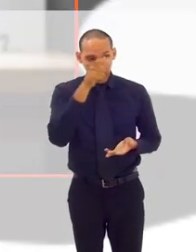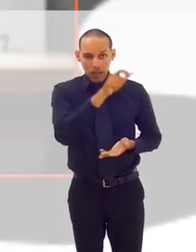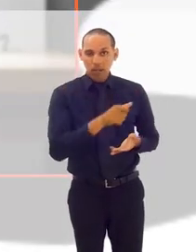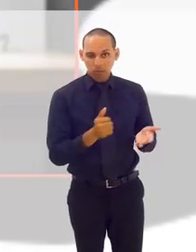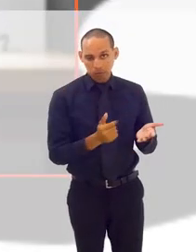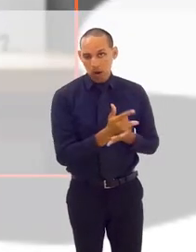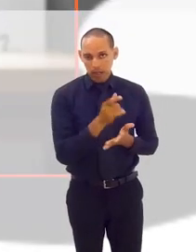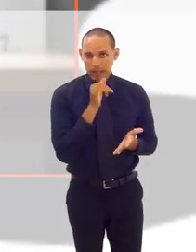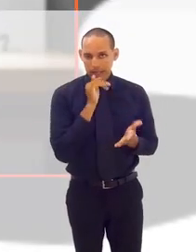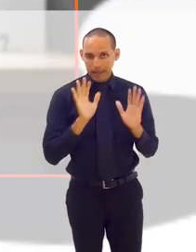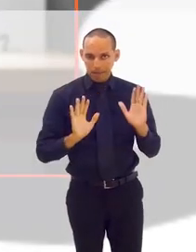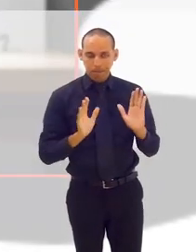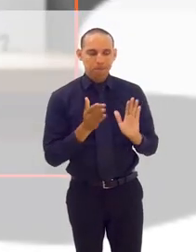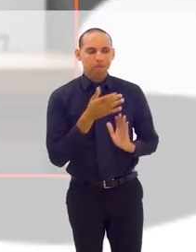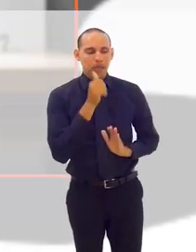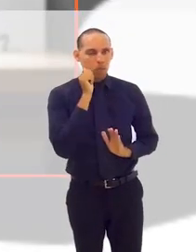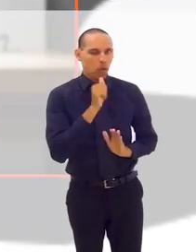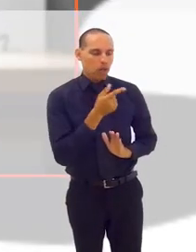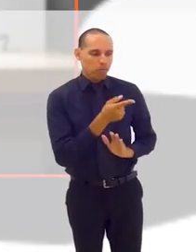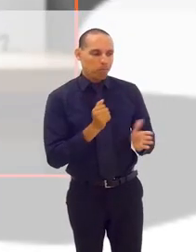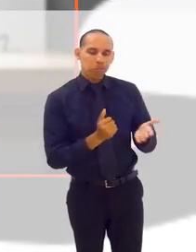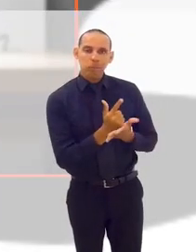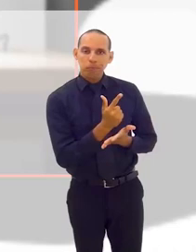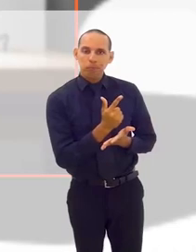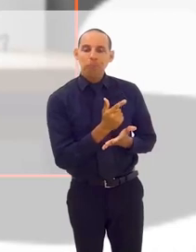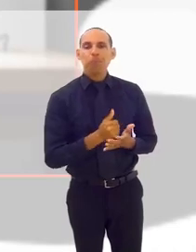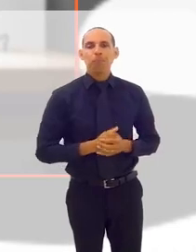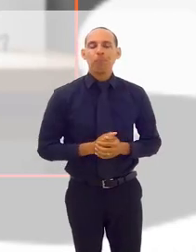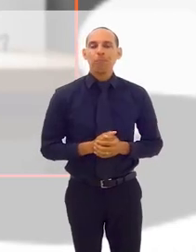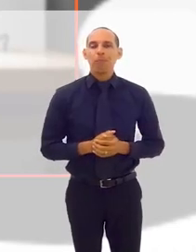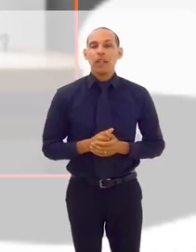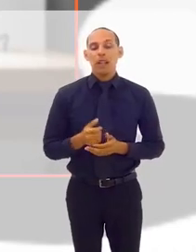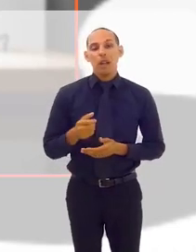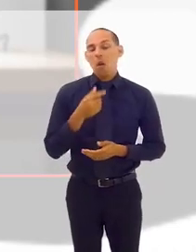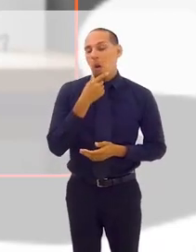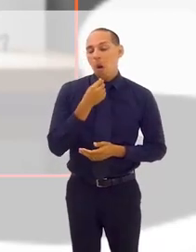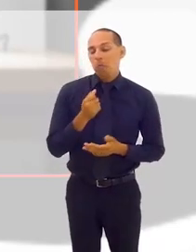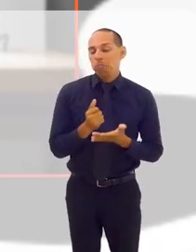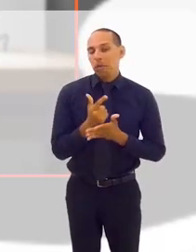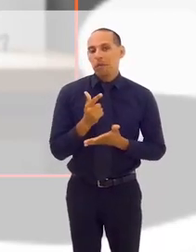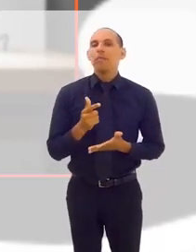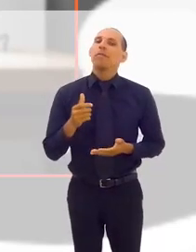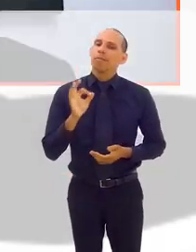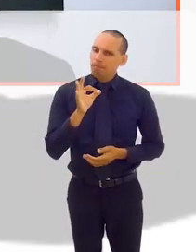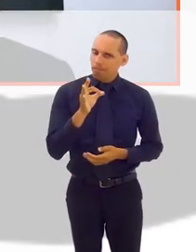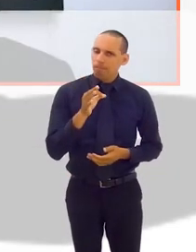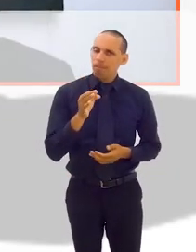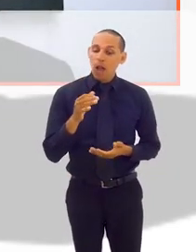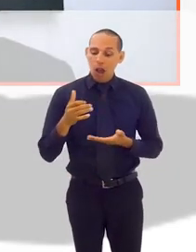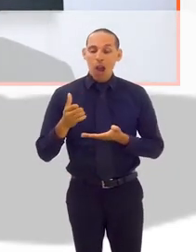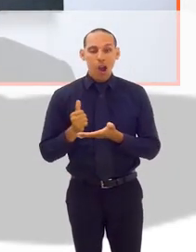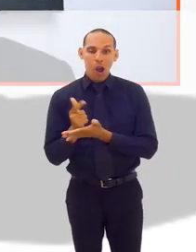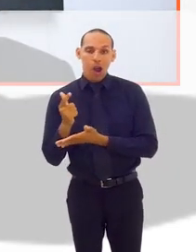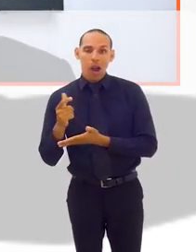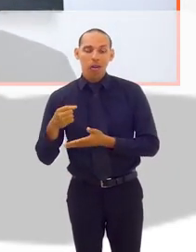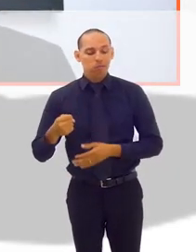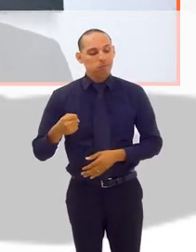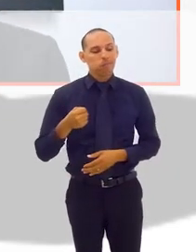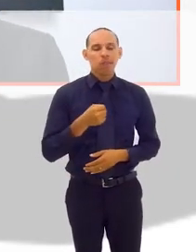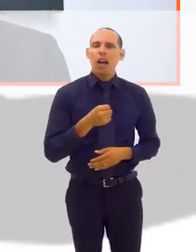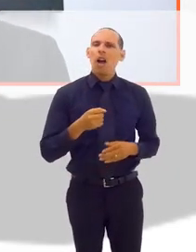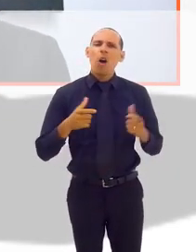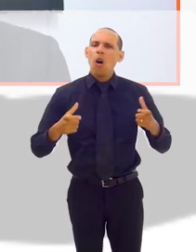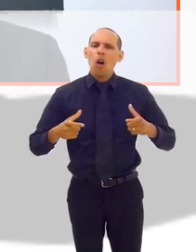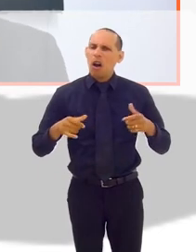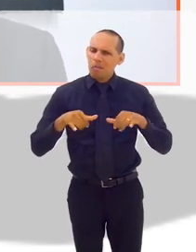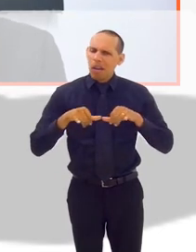prática, a moça comprou. O rapaz comprou. Ela comprou o produto, levou para casa. Vamos ela dar compra